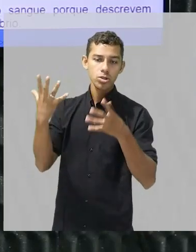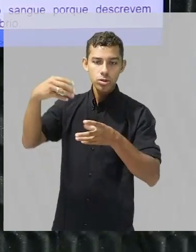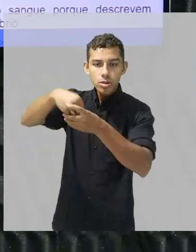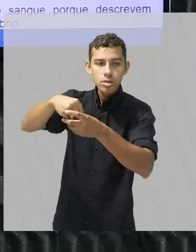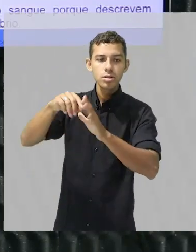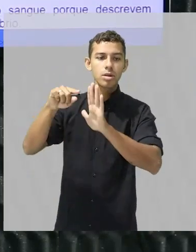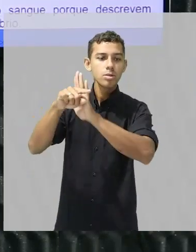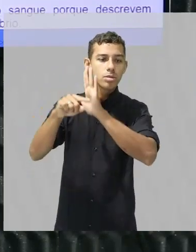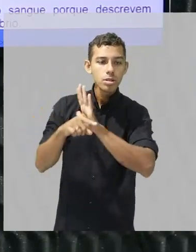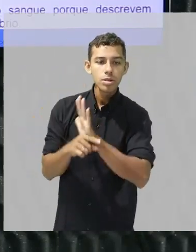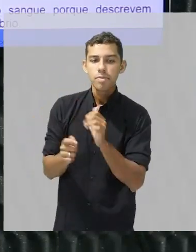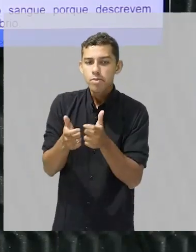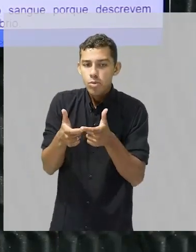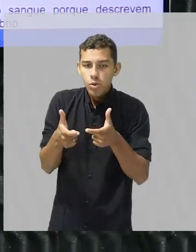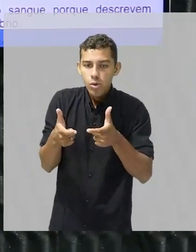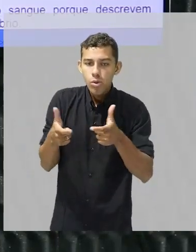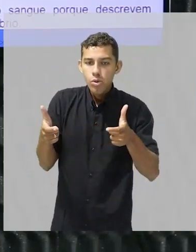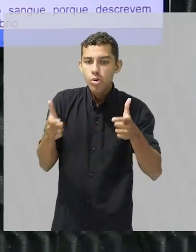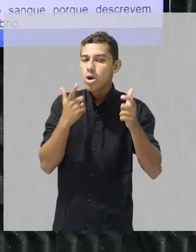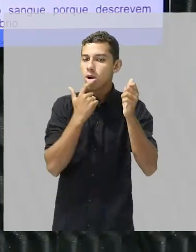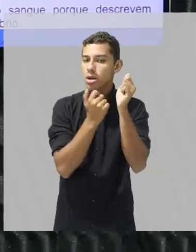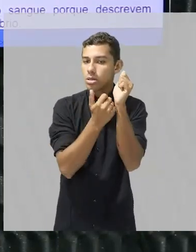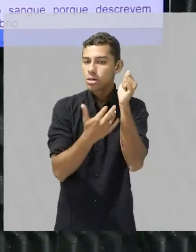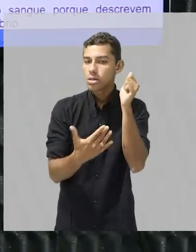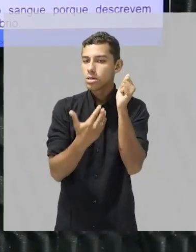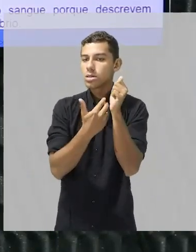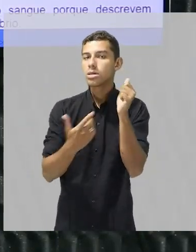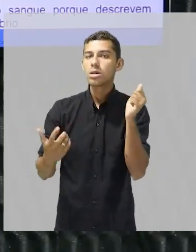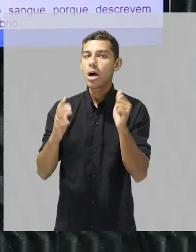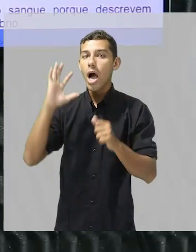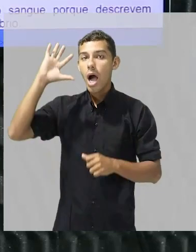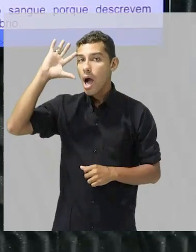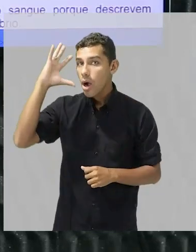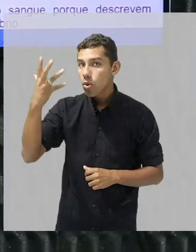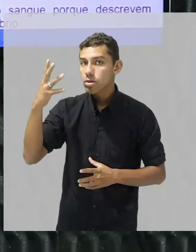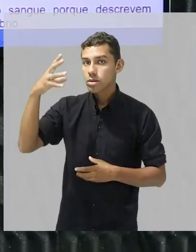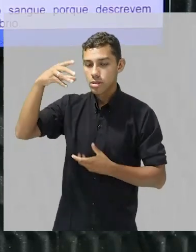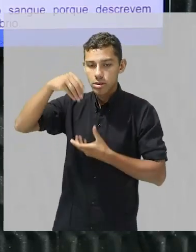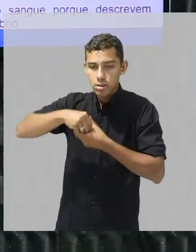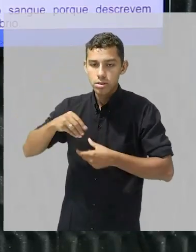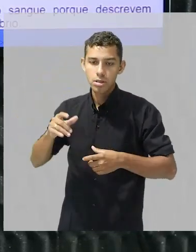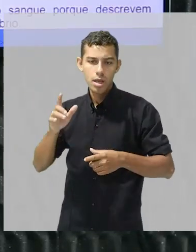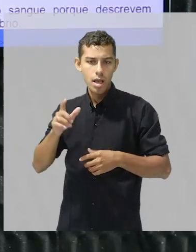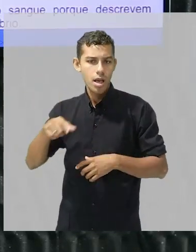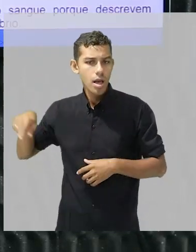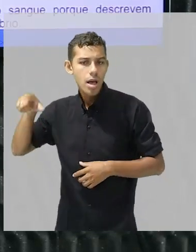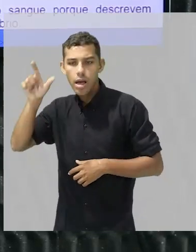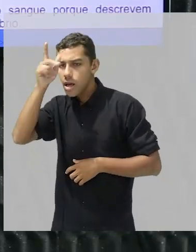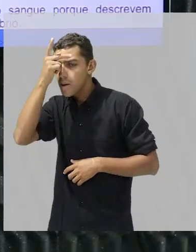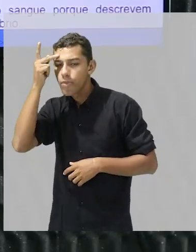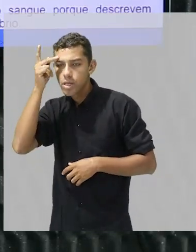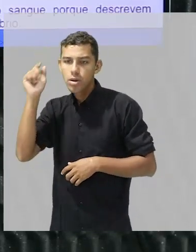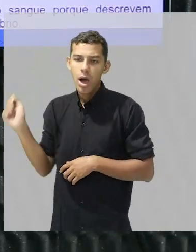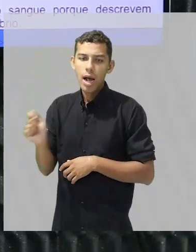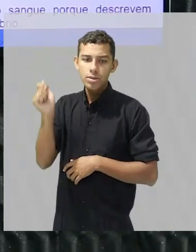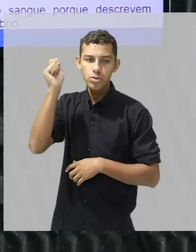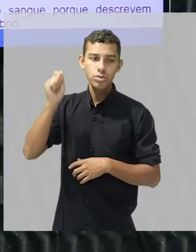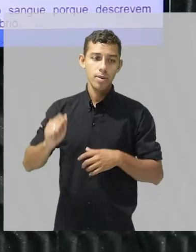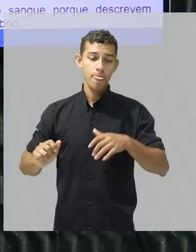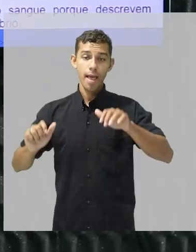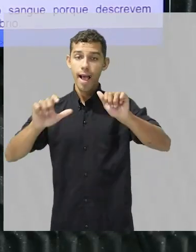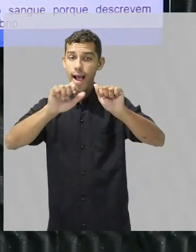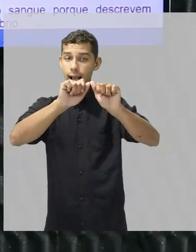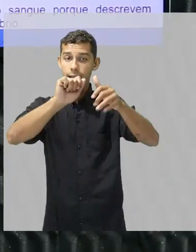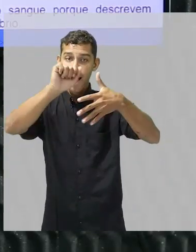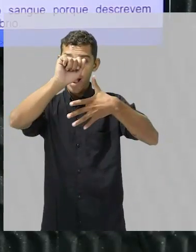inseridos nessa questão do acúmulo de líquido, né, que acontece nos membros, principalmente dessas pessoas adultas. Então,